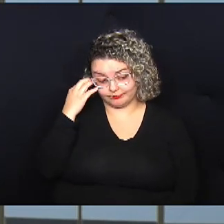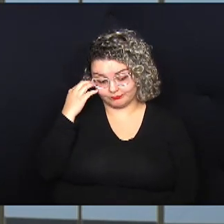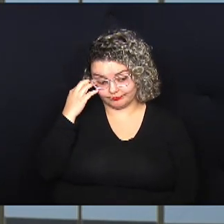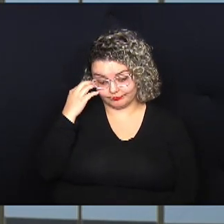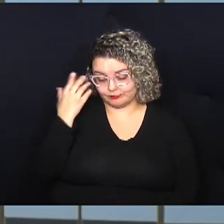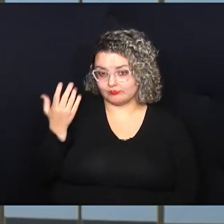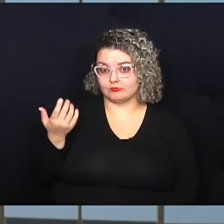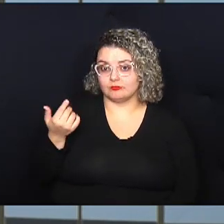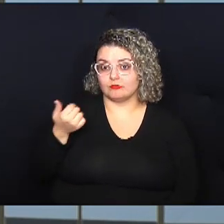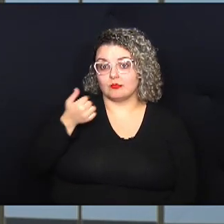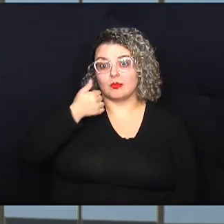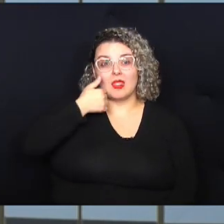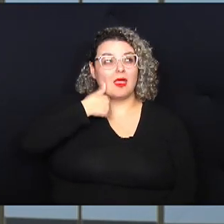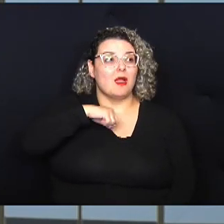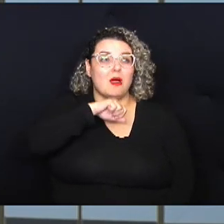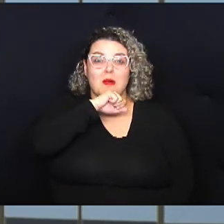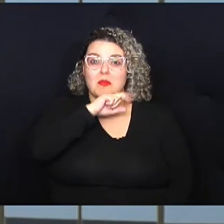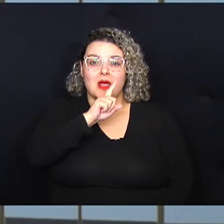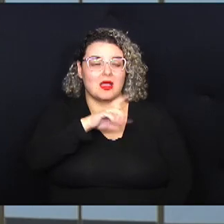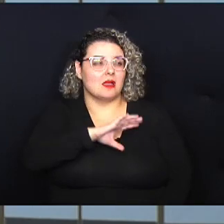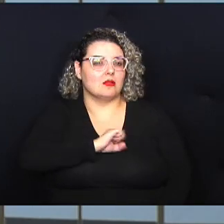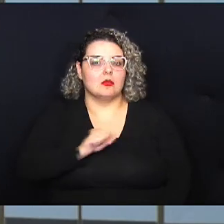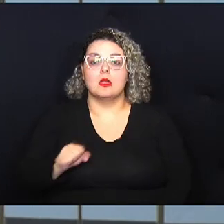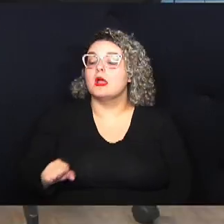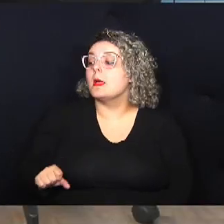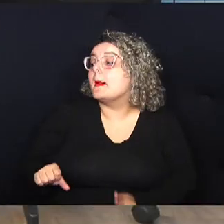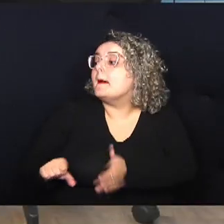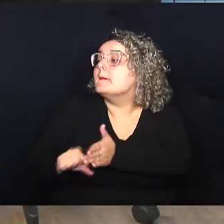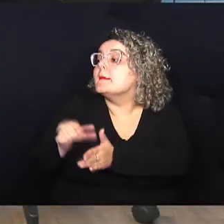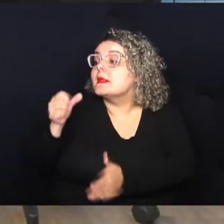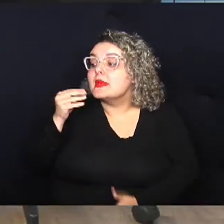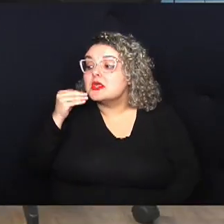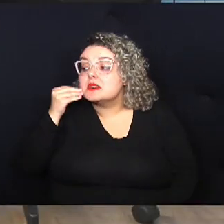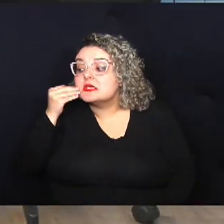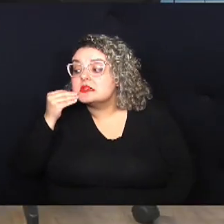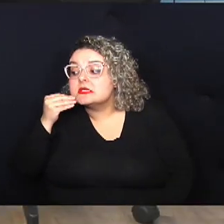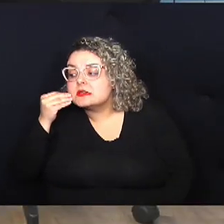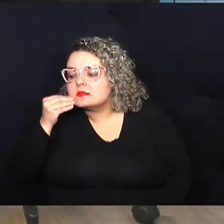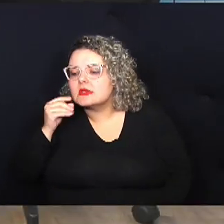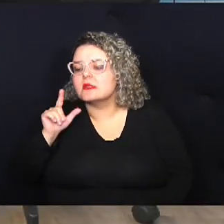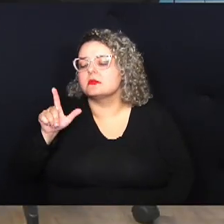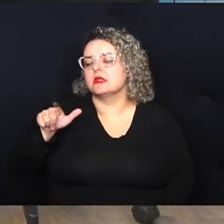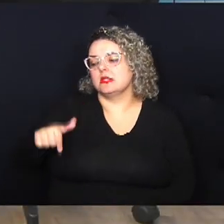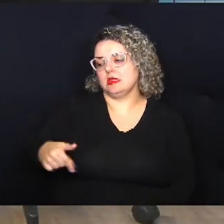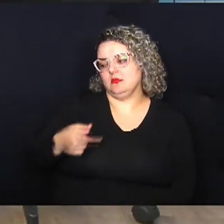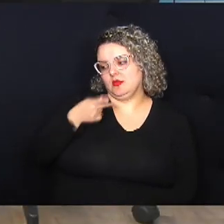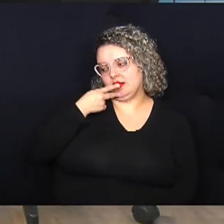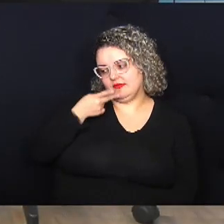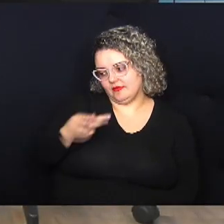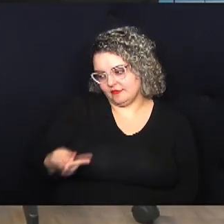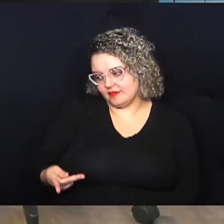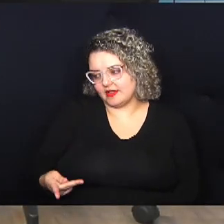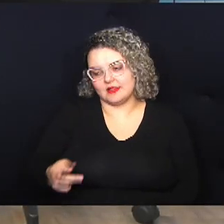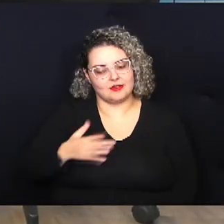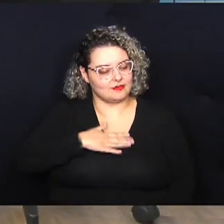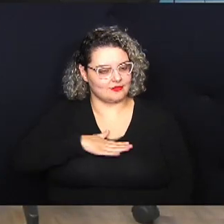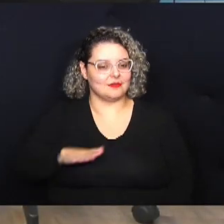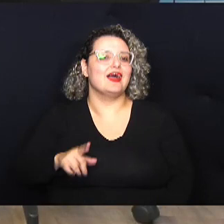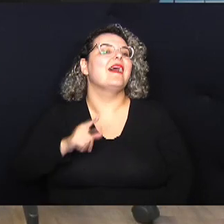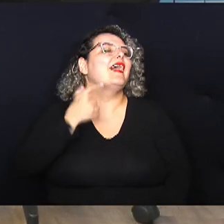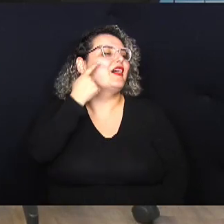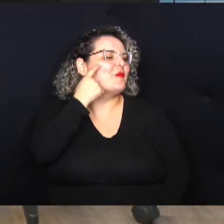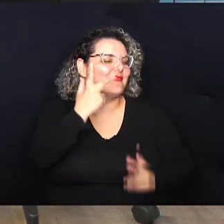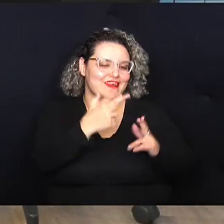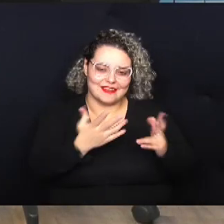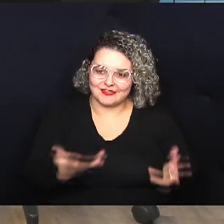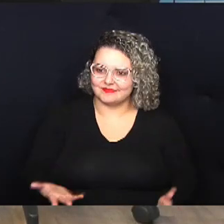mãe, eu não gosto. Eu pensei a mesma coisa. Primeiro experimenta. Depois diga que não gosta. Depois você pode falar que não gostou. Então a maioria das pessoas